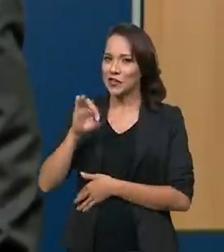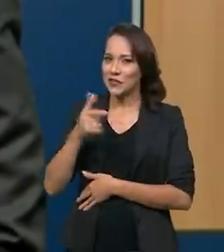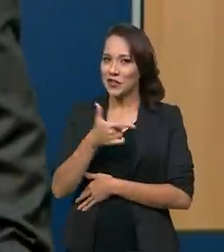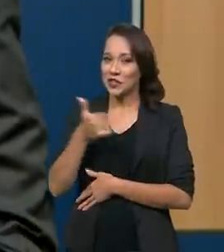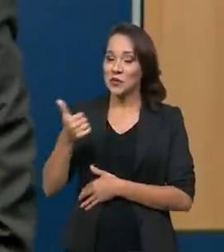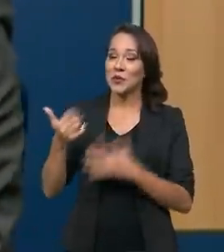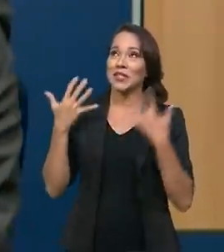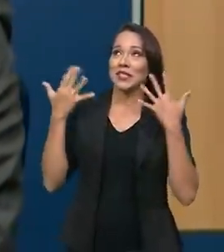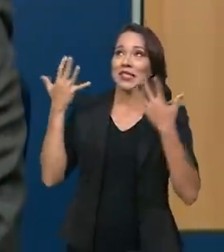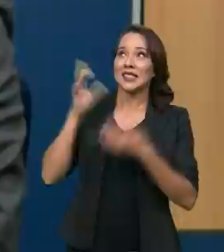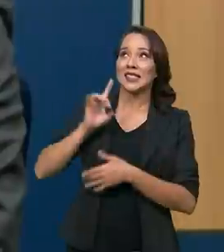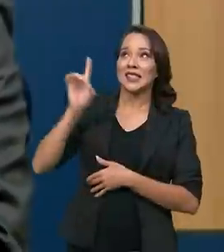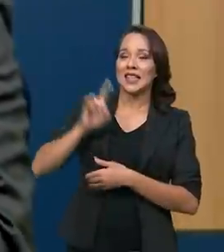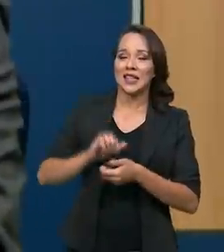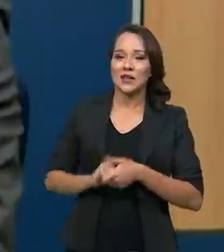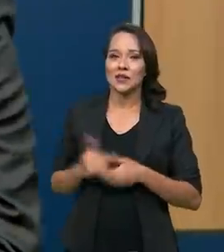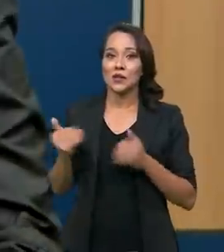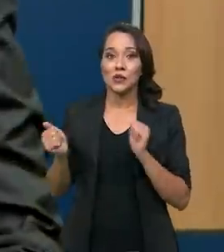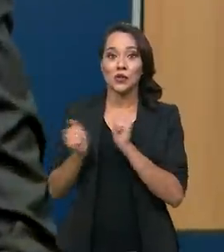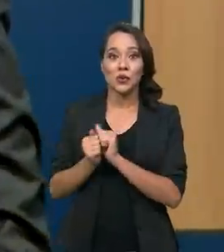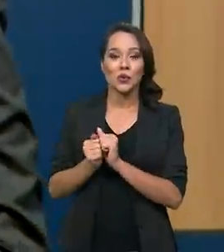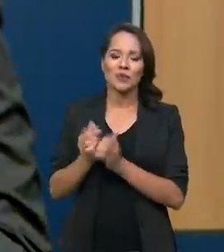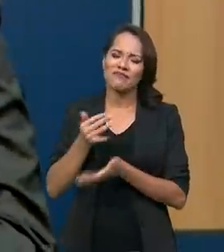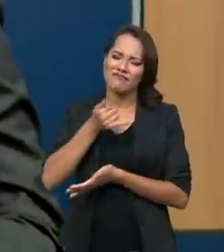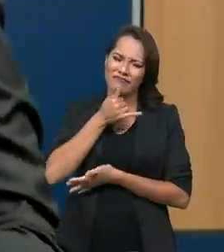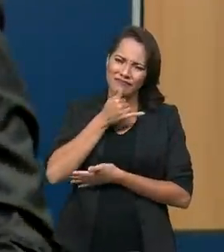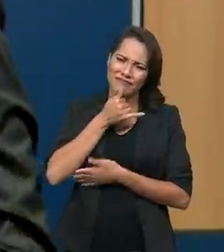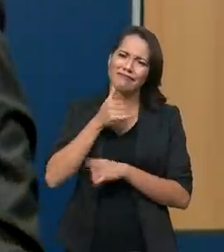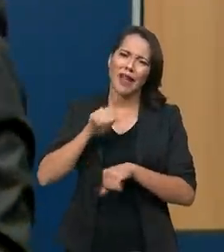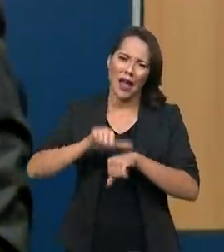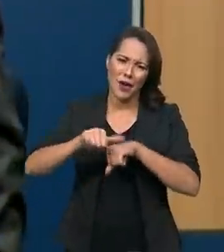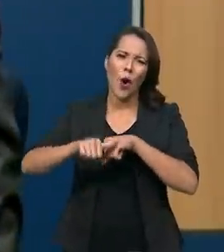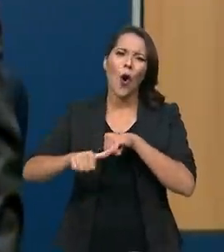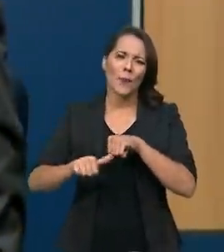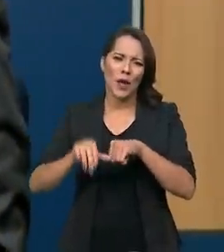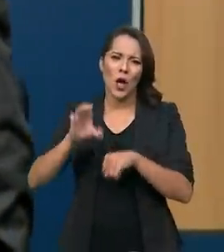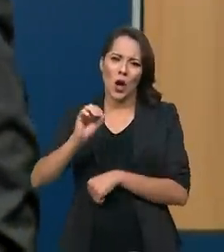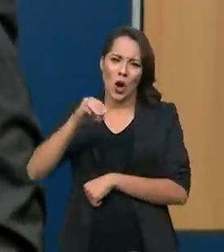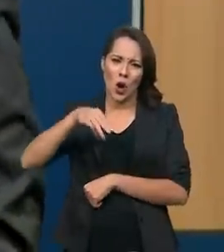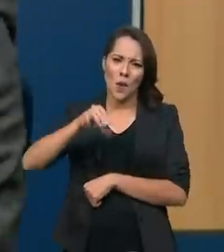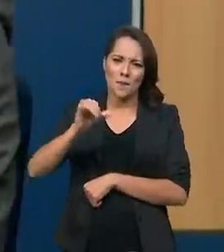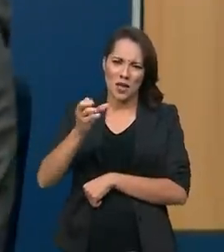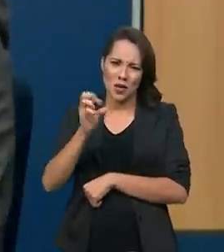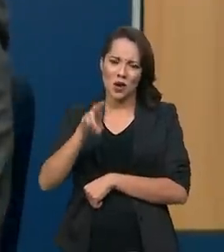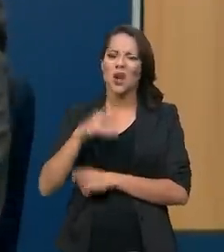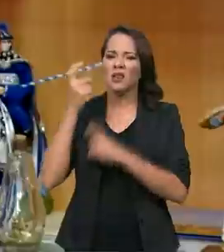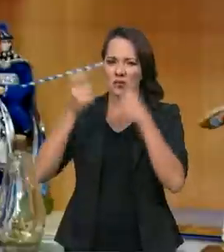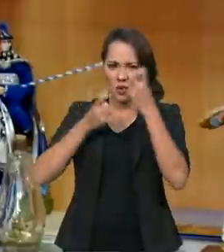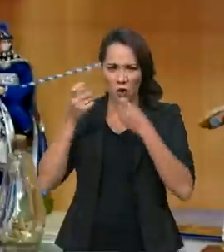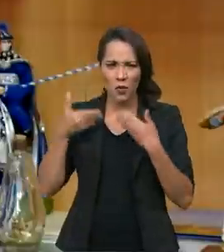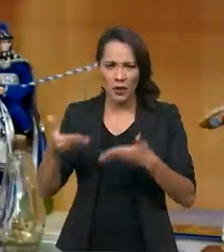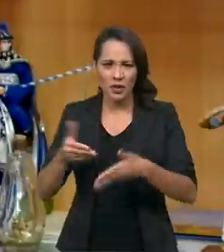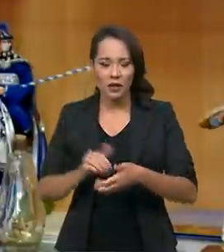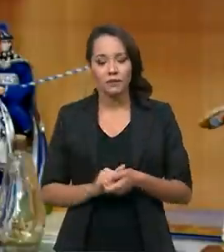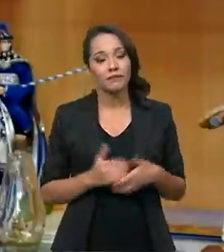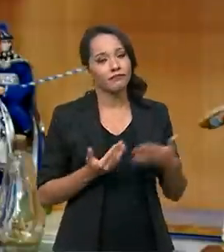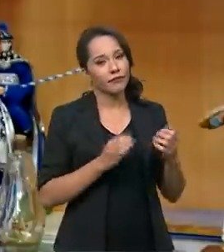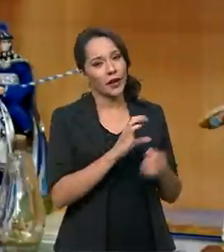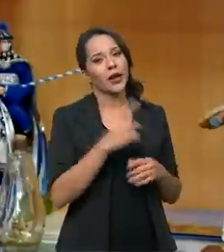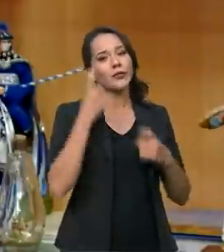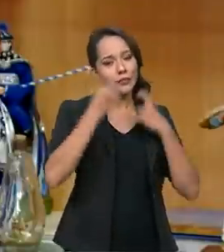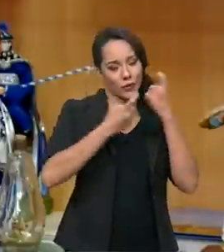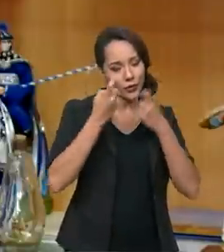agora graças a Deus se vem junto infelizmente com a danada da omicron é isso preocupa-o me deixando